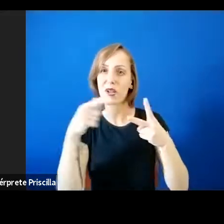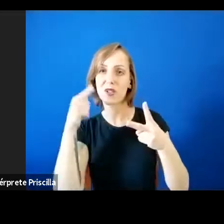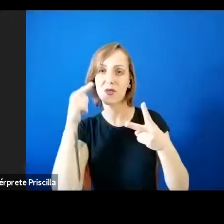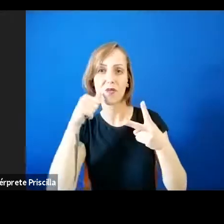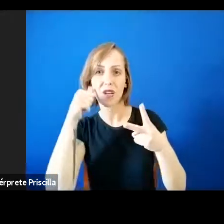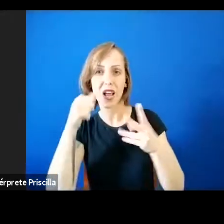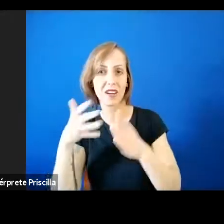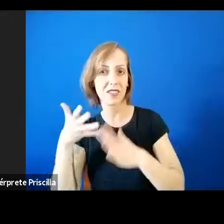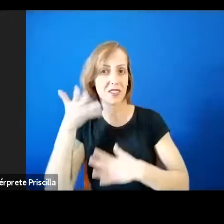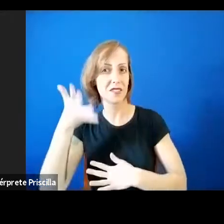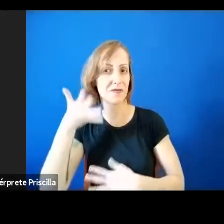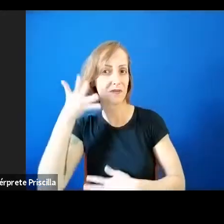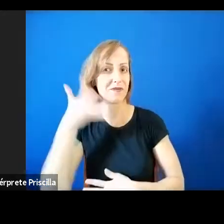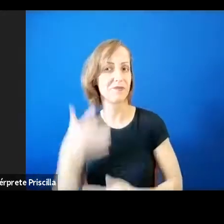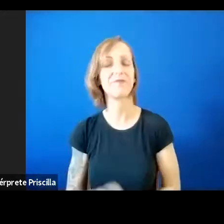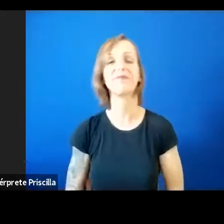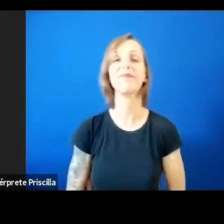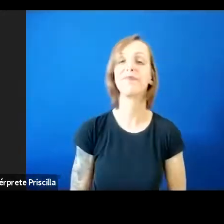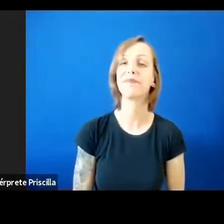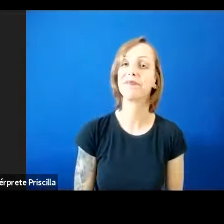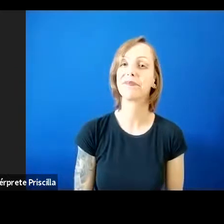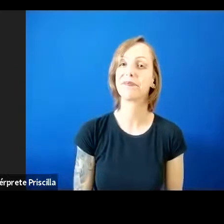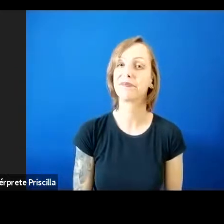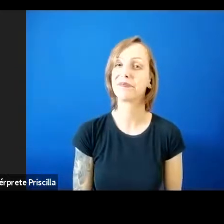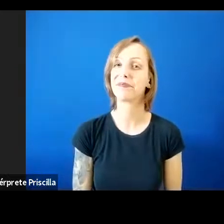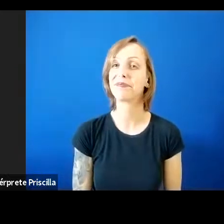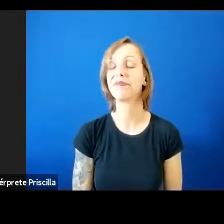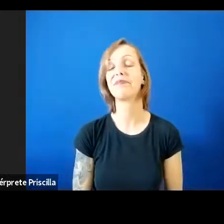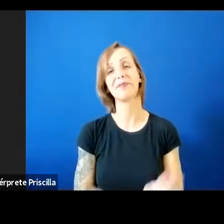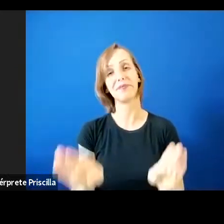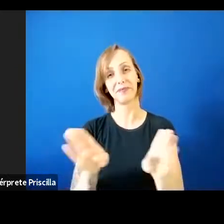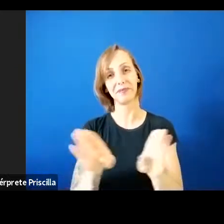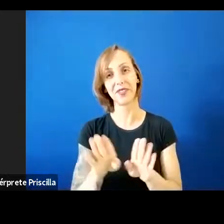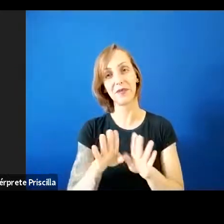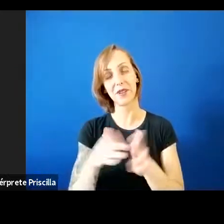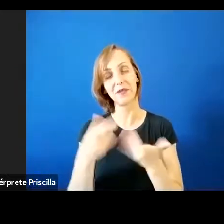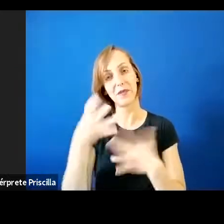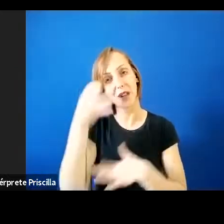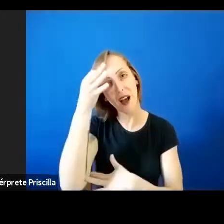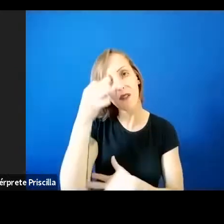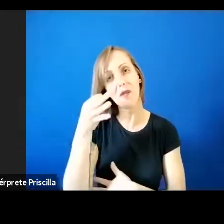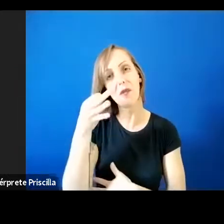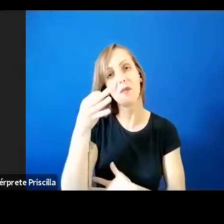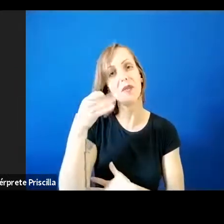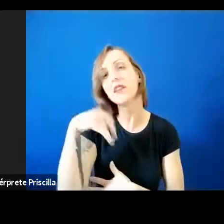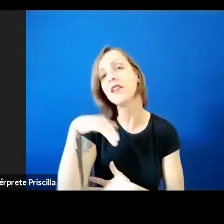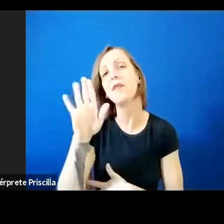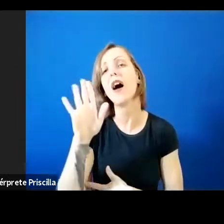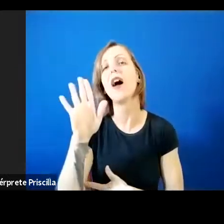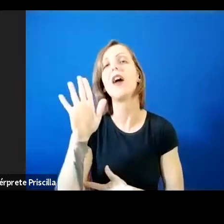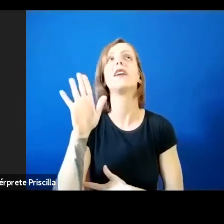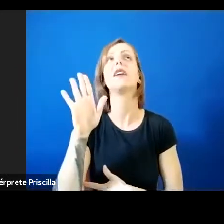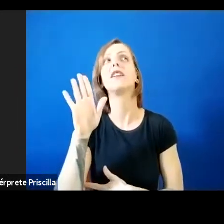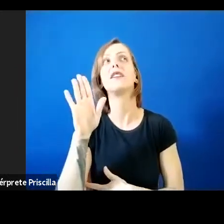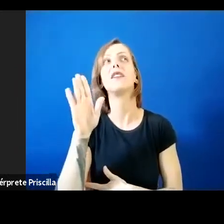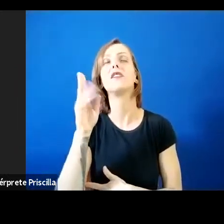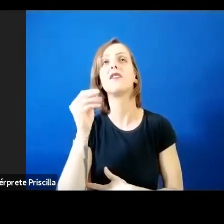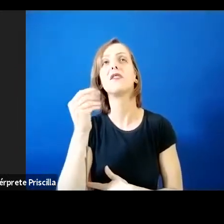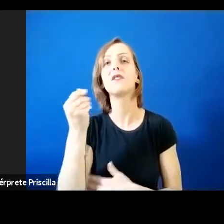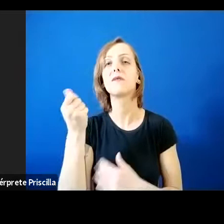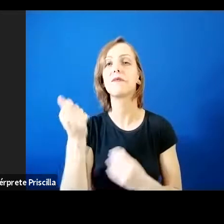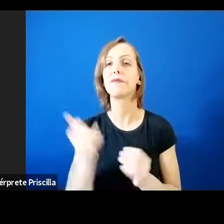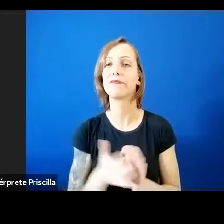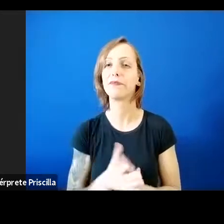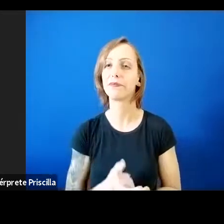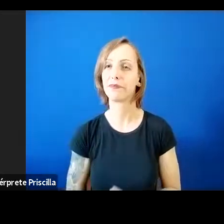dessa forma, poder, então, entender mais ainda de que modo, né, de